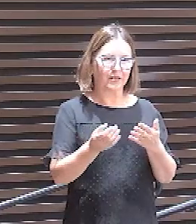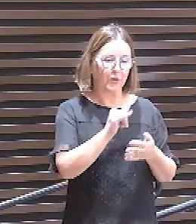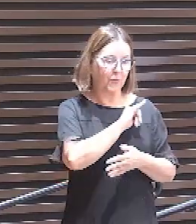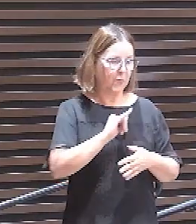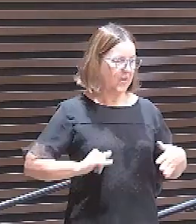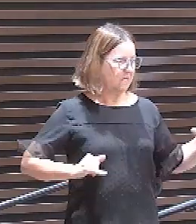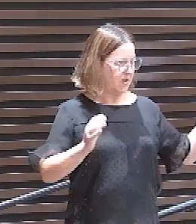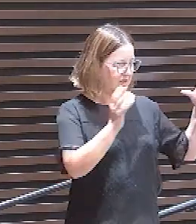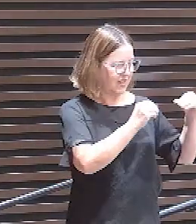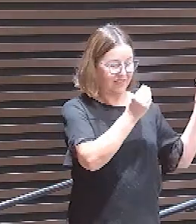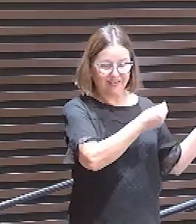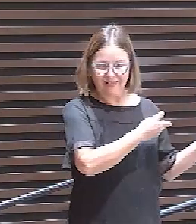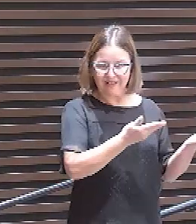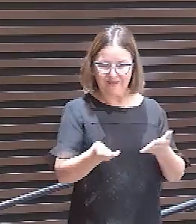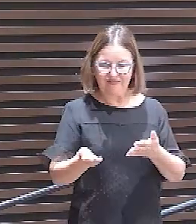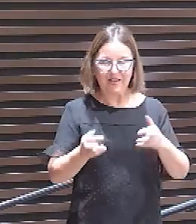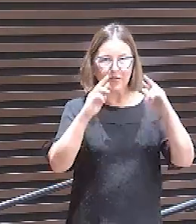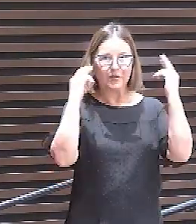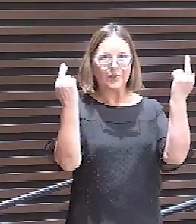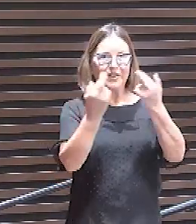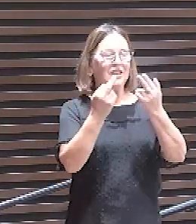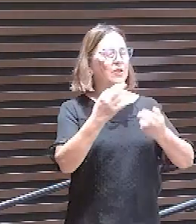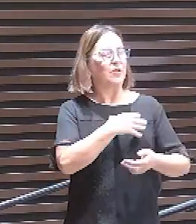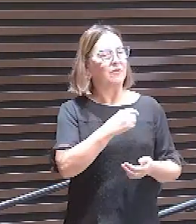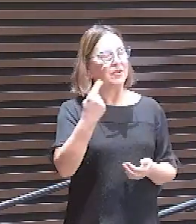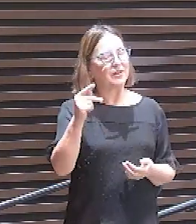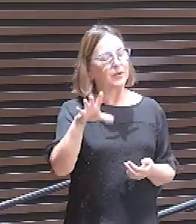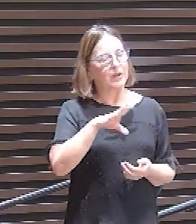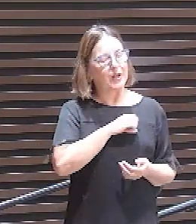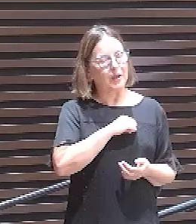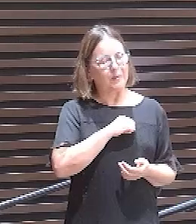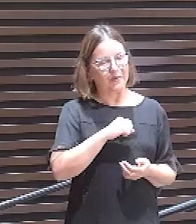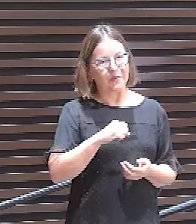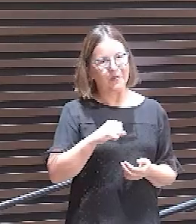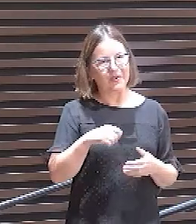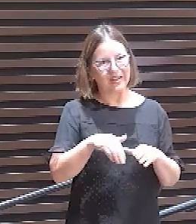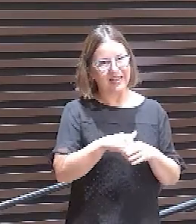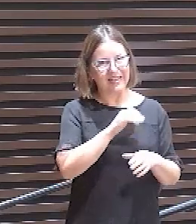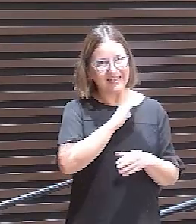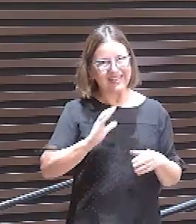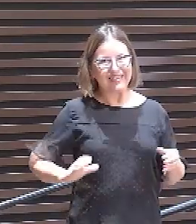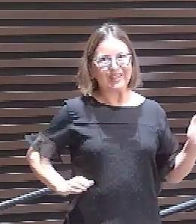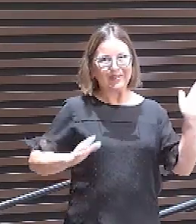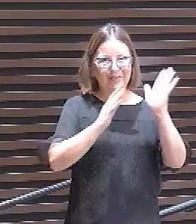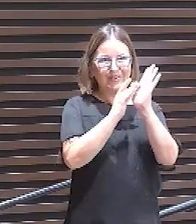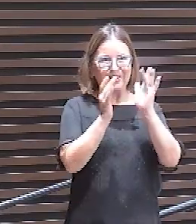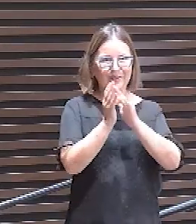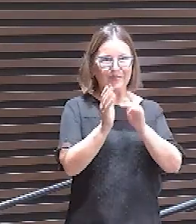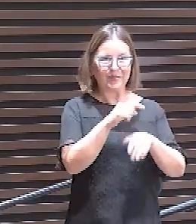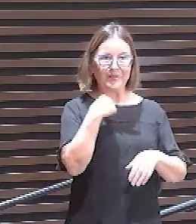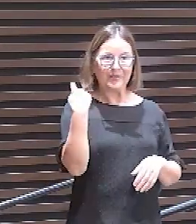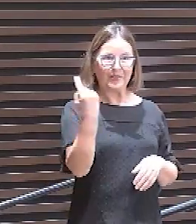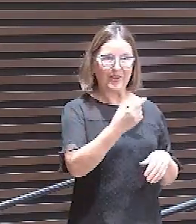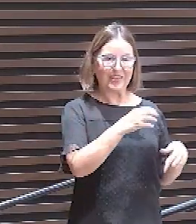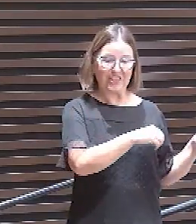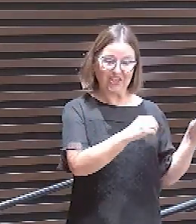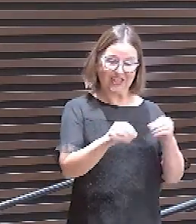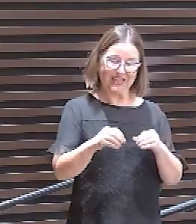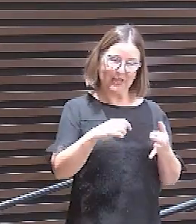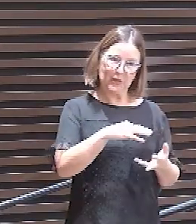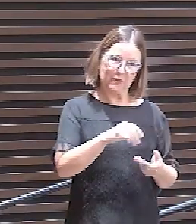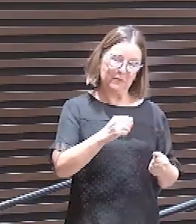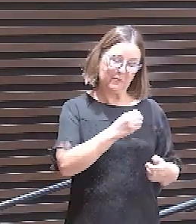seu amor em Cristo Jesus. Nós fomos tirados desse mundo. A